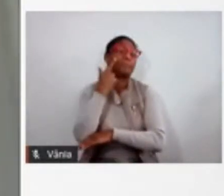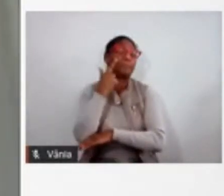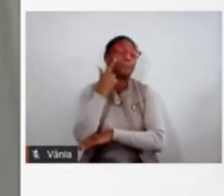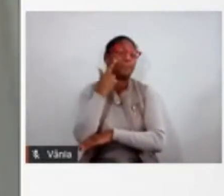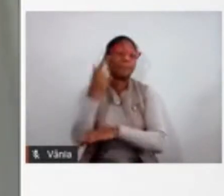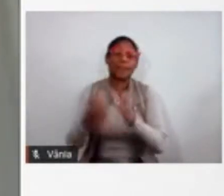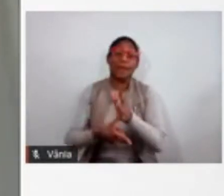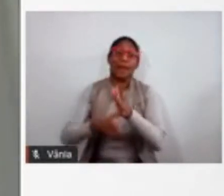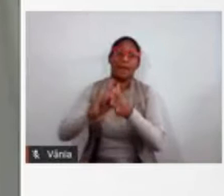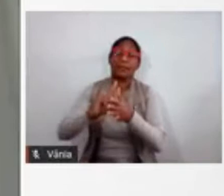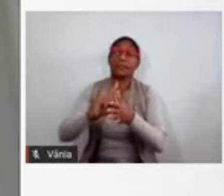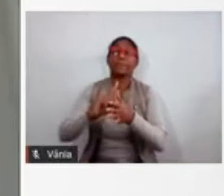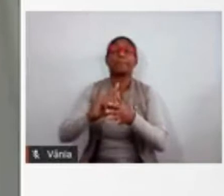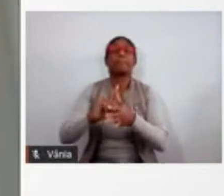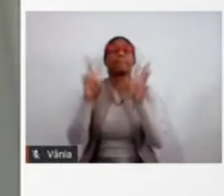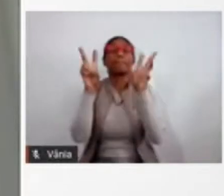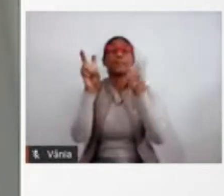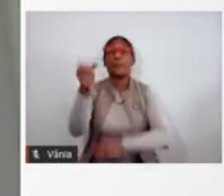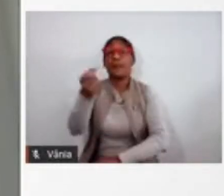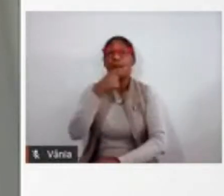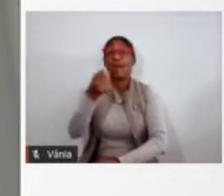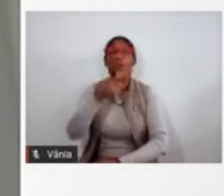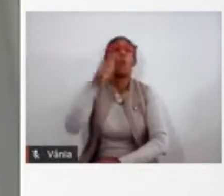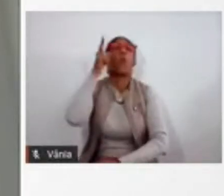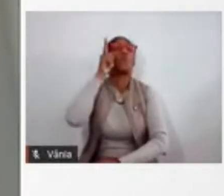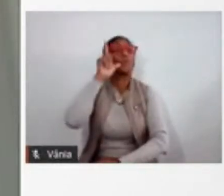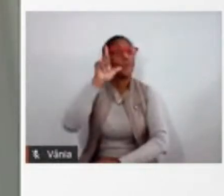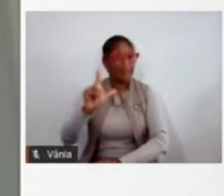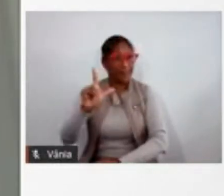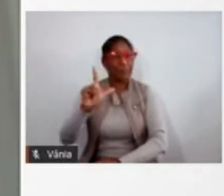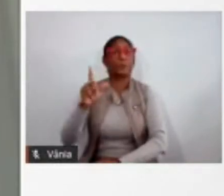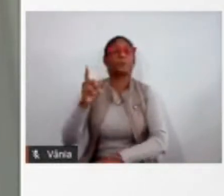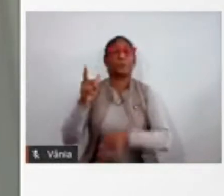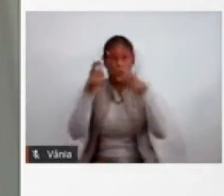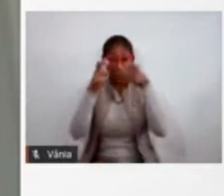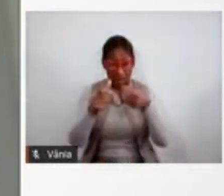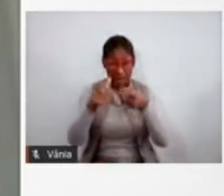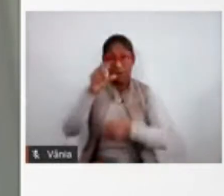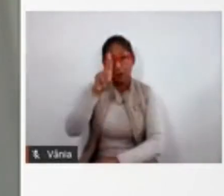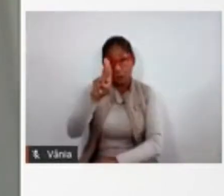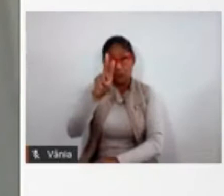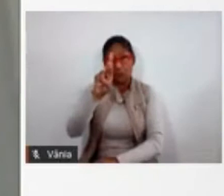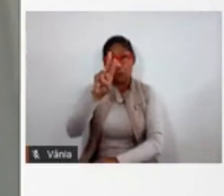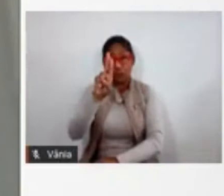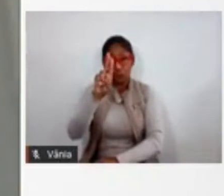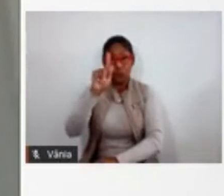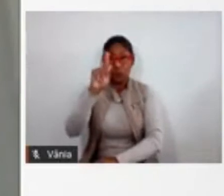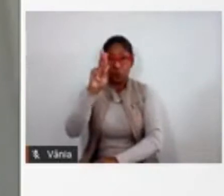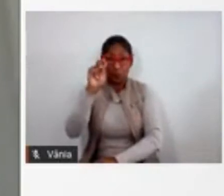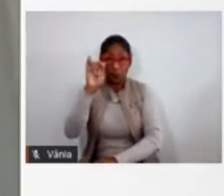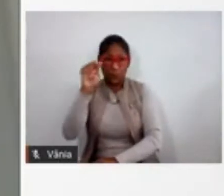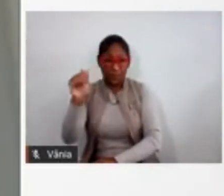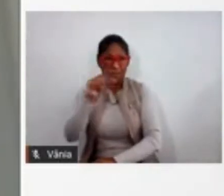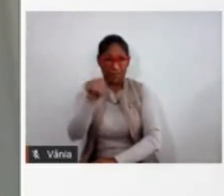respeito dos remédios que conseguimos viabilizar através do Uruguai. devem ter acompanhado, a gente também tratou isso aqui nas nossas lives,